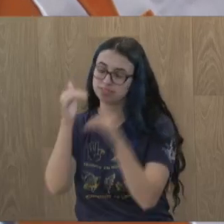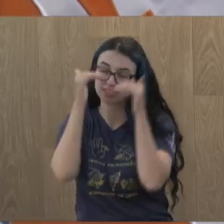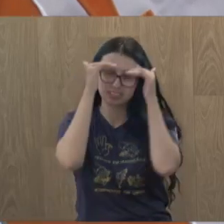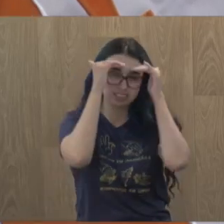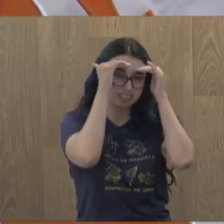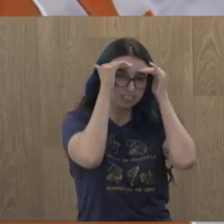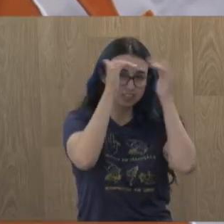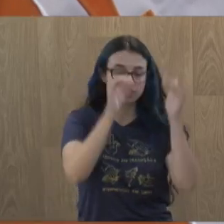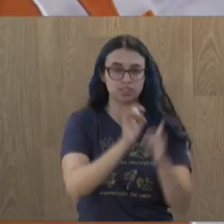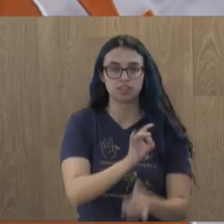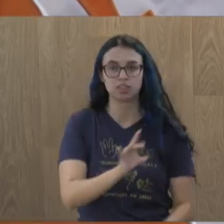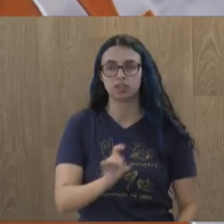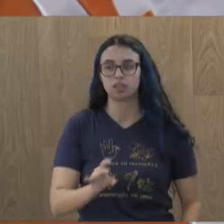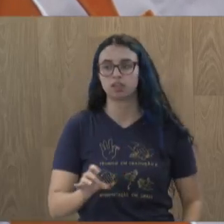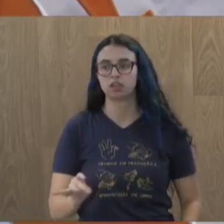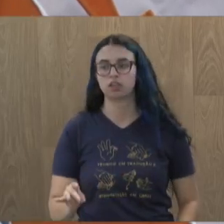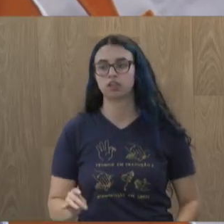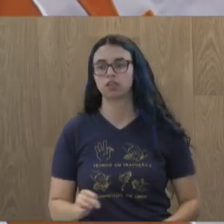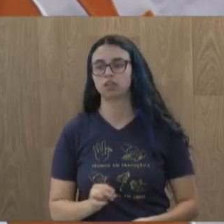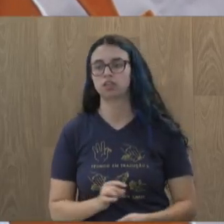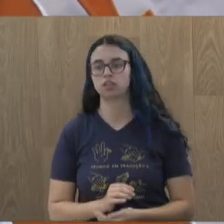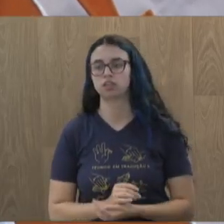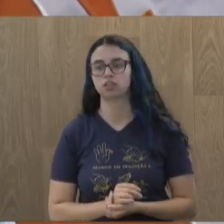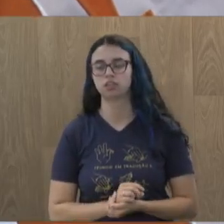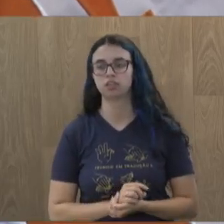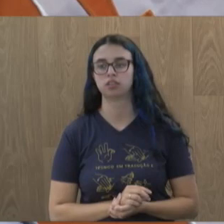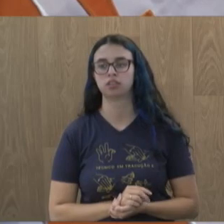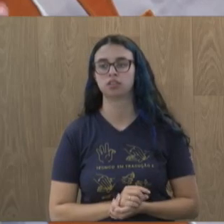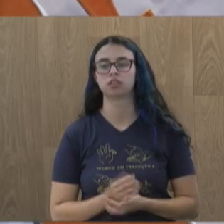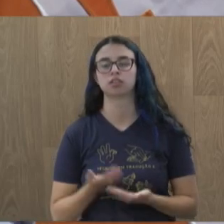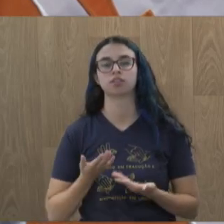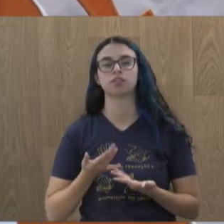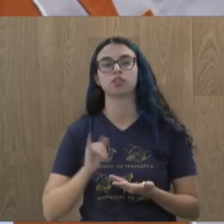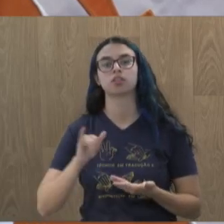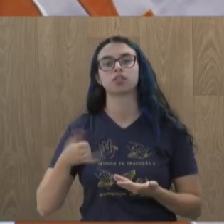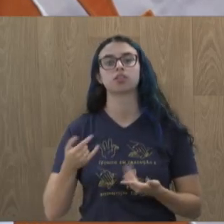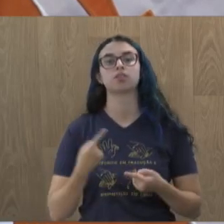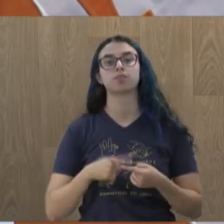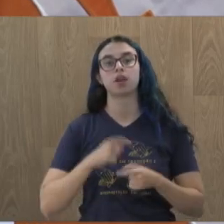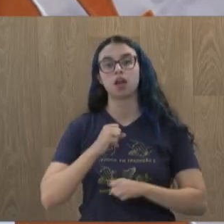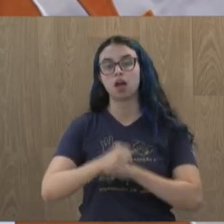aproveitar que eu citei o Anderson da academia aqui, porque ano que vem vai ter novas eleições.